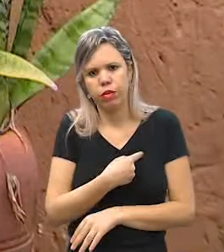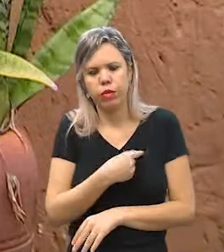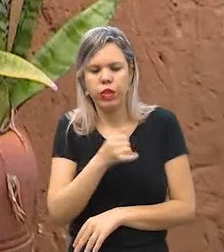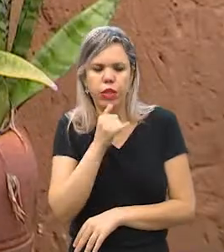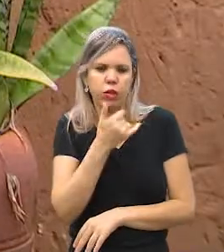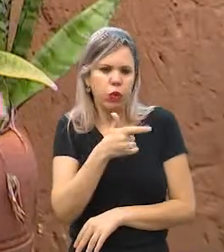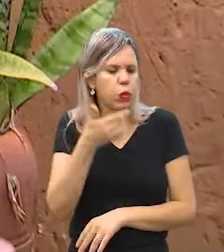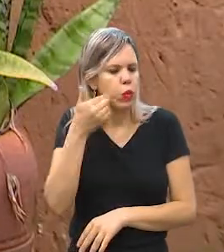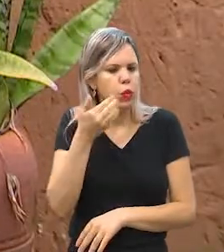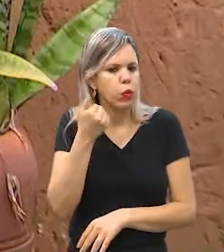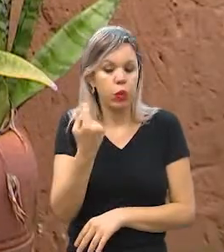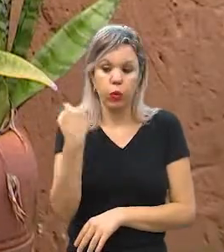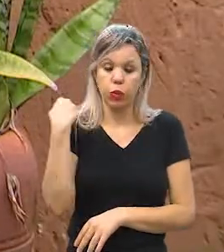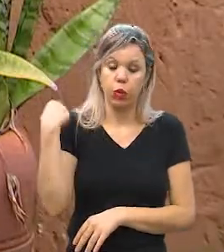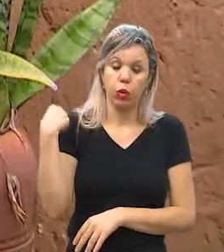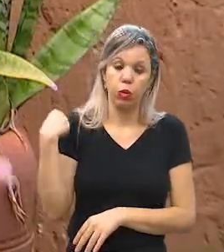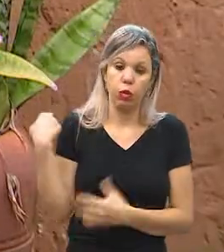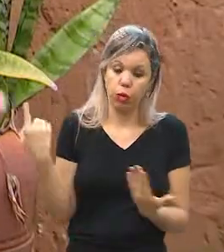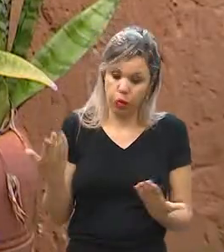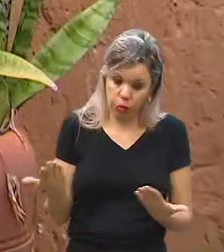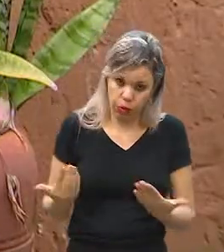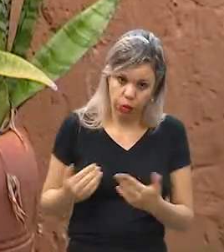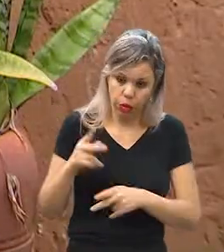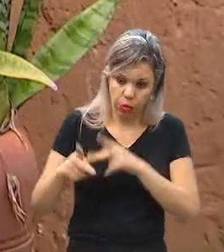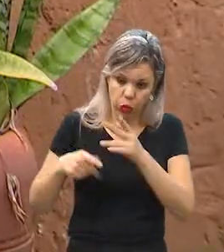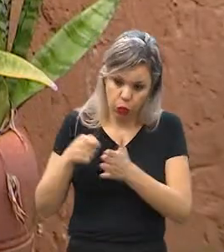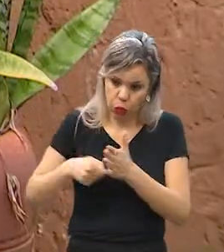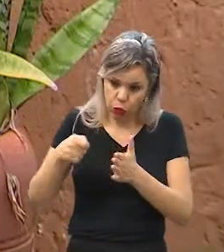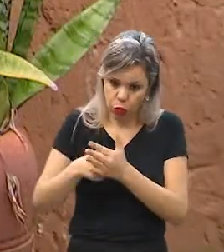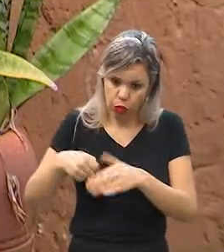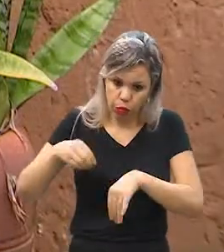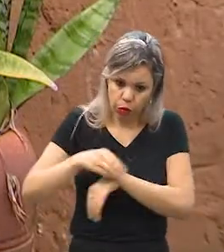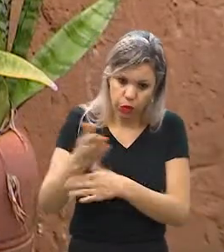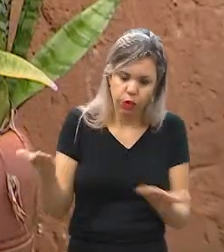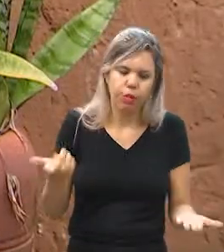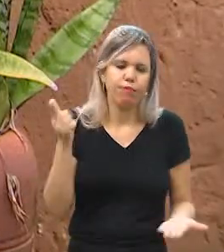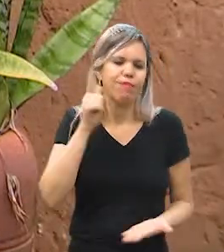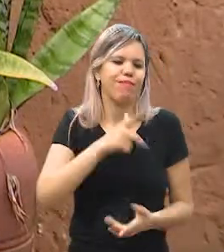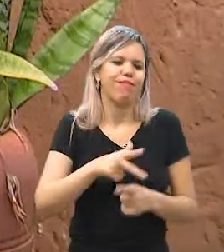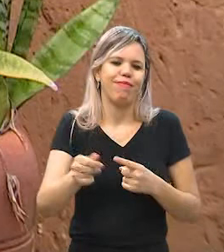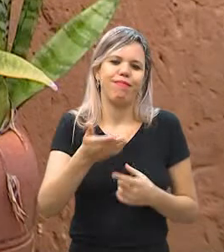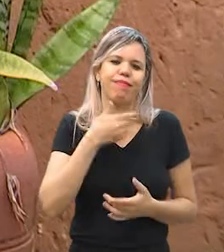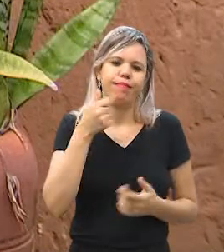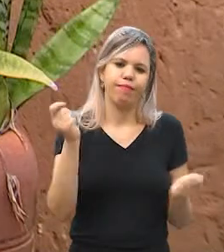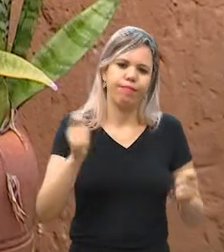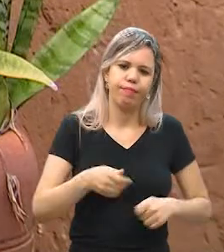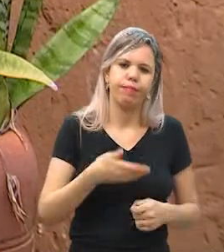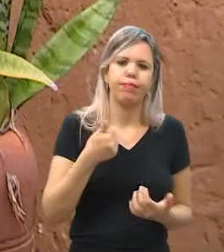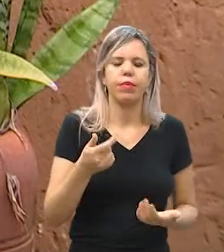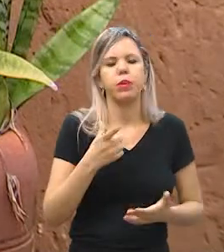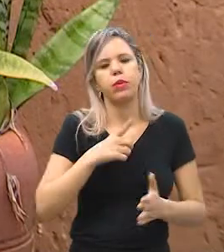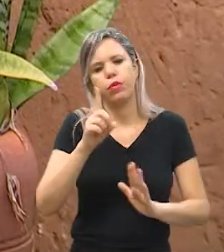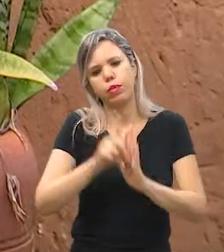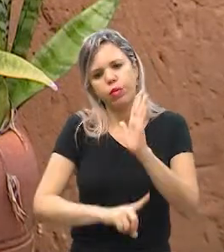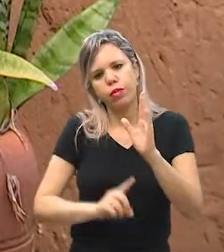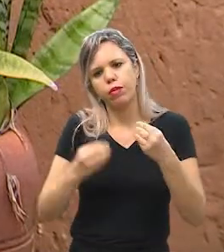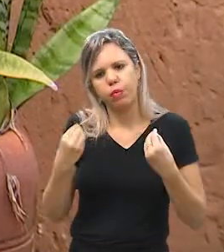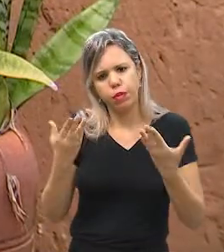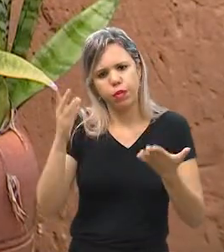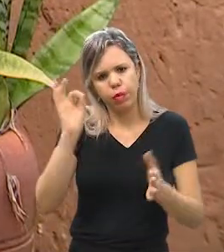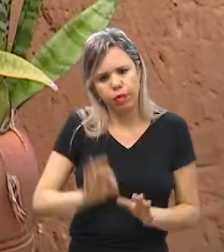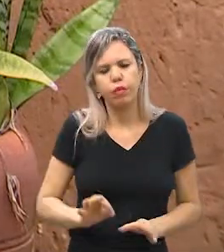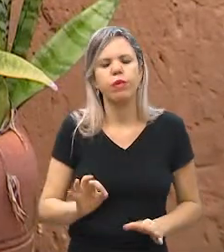tenham aproveitado naquela época, essas pessoas deixaram um legado para que hoje a gente pudesse ter direitos